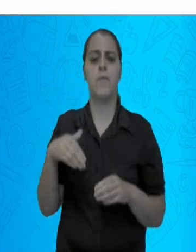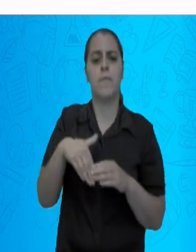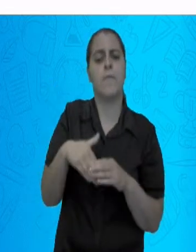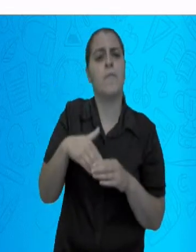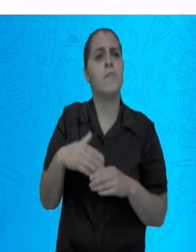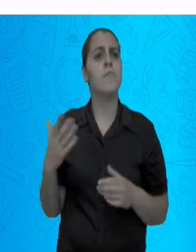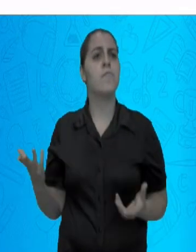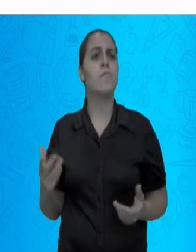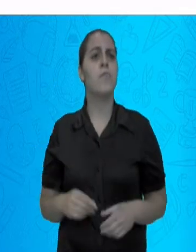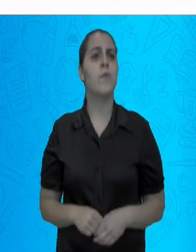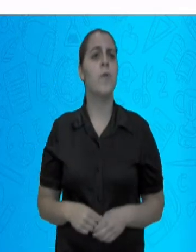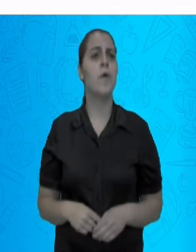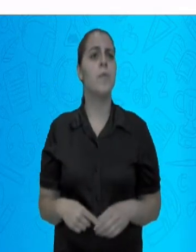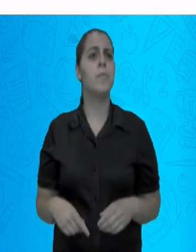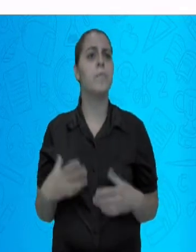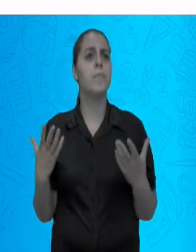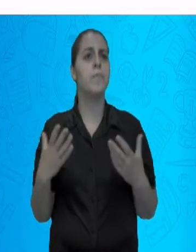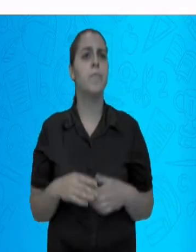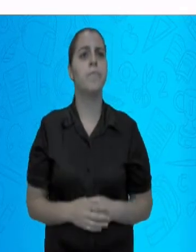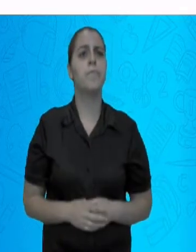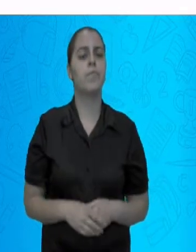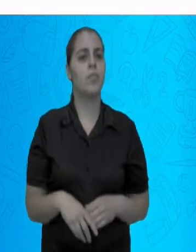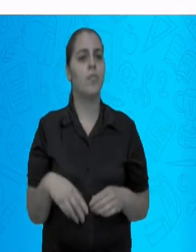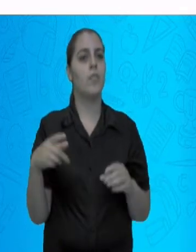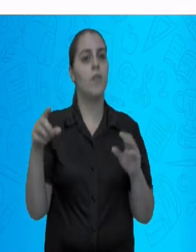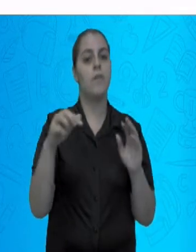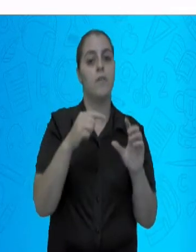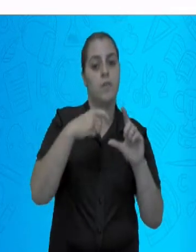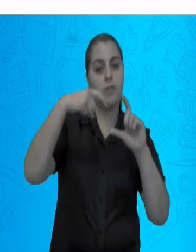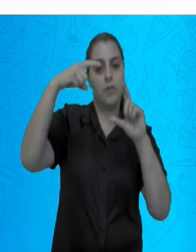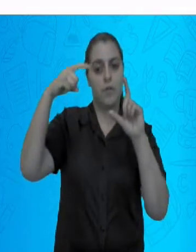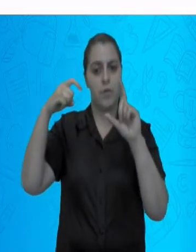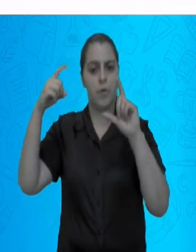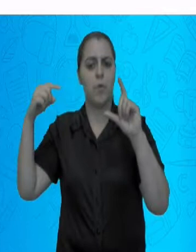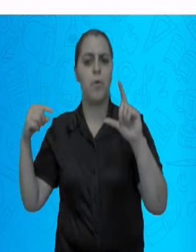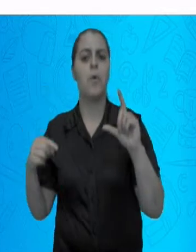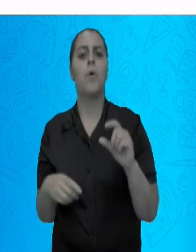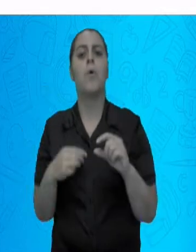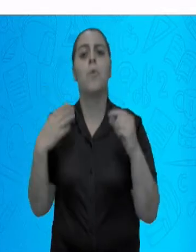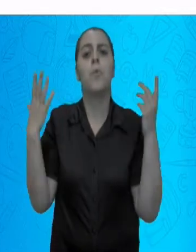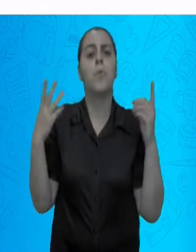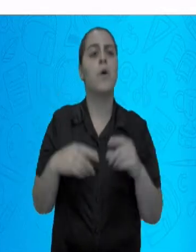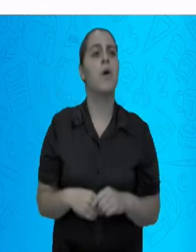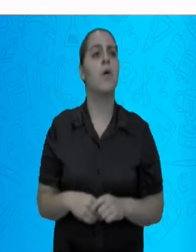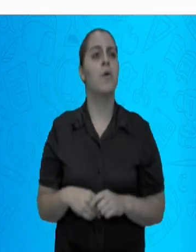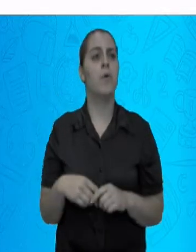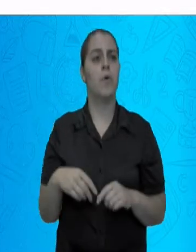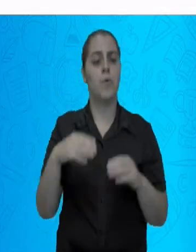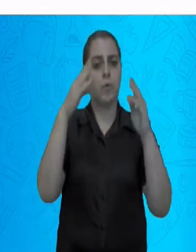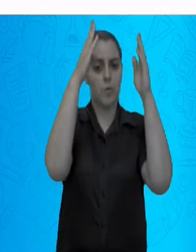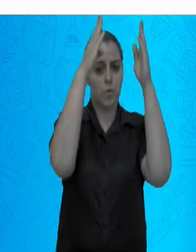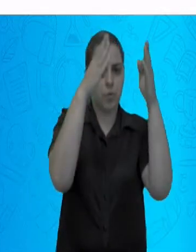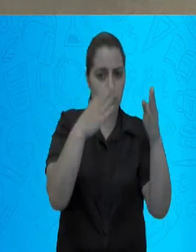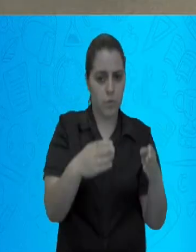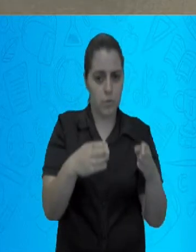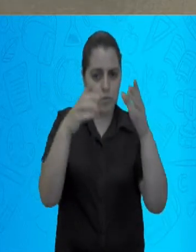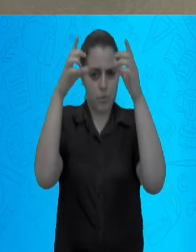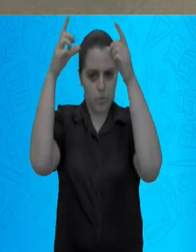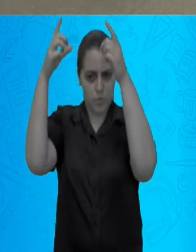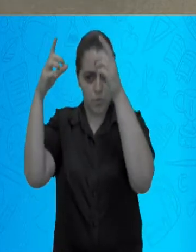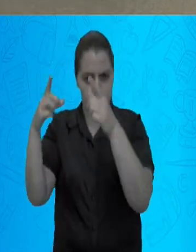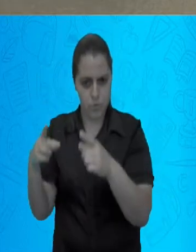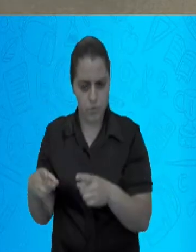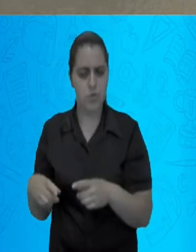Vamos voltar lá no gráfico. Qual é a coluna, né,